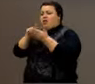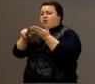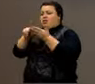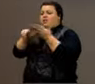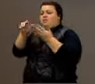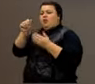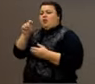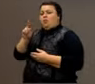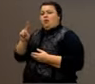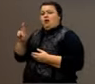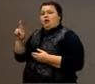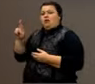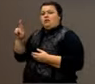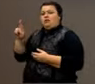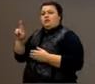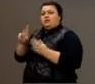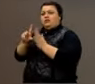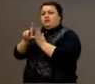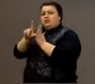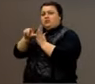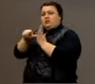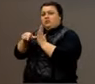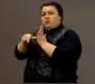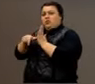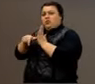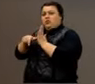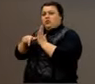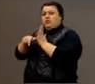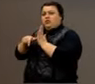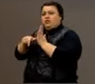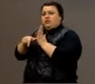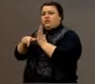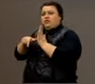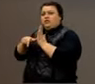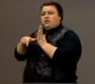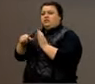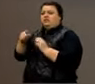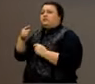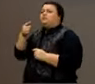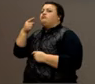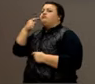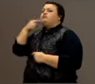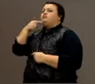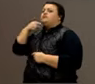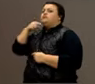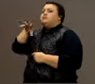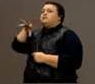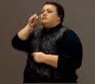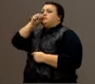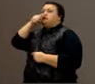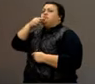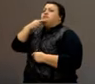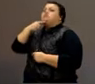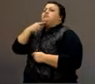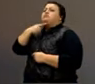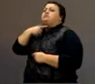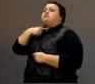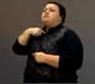Depois o ar, né, os gases, vão percorrer a